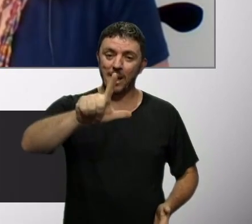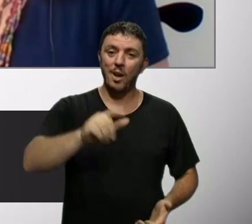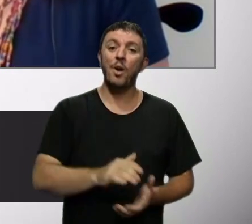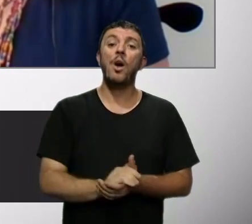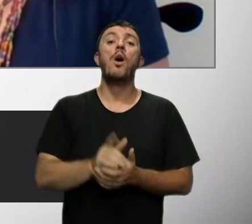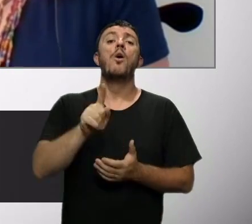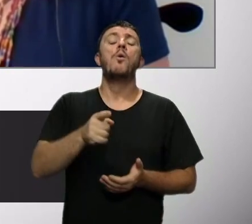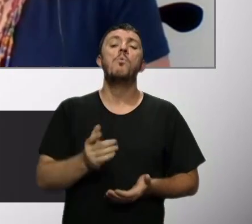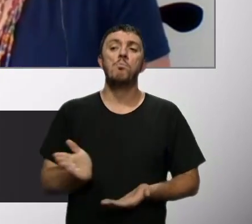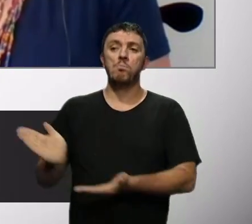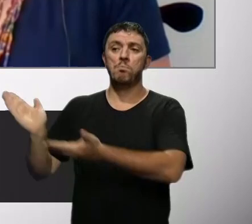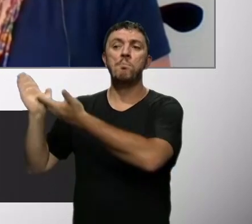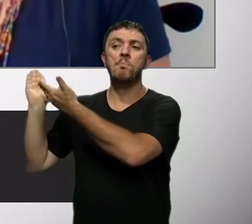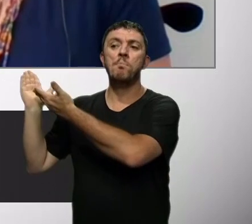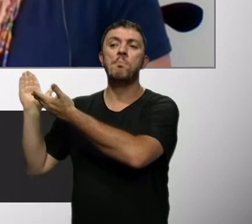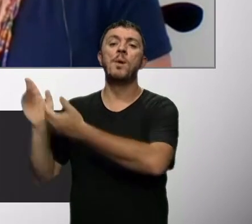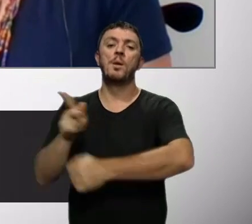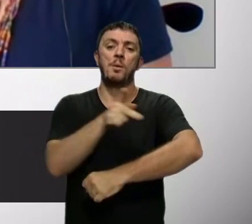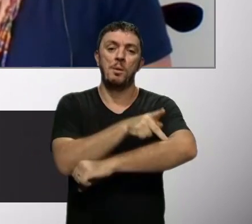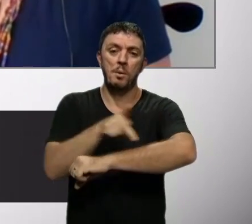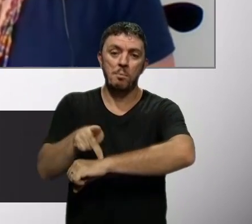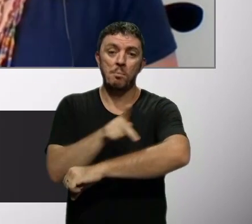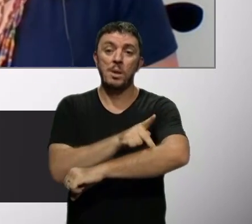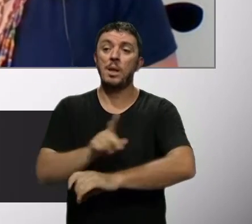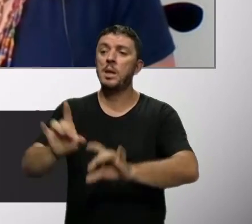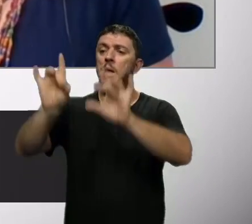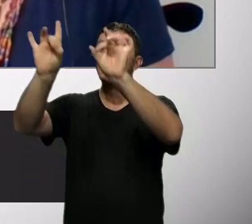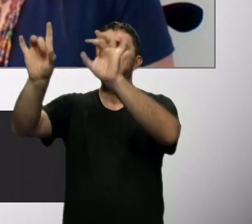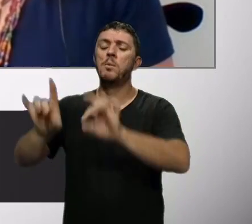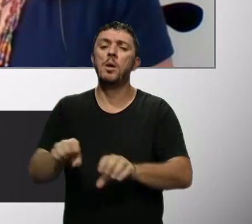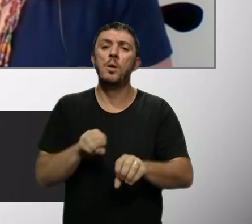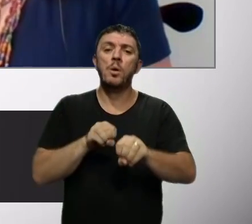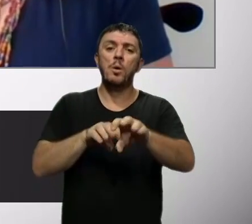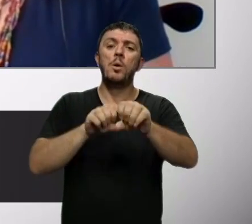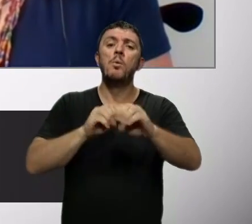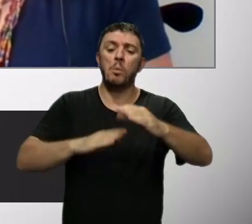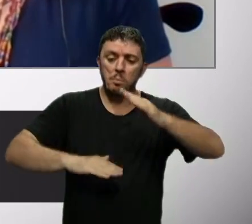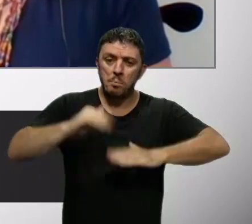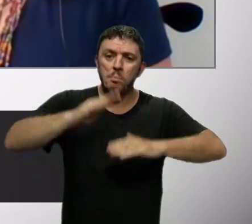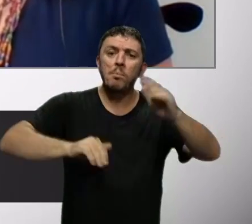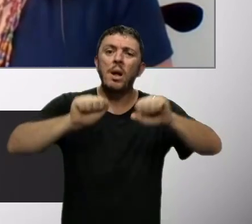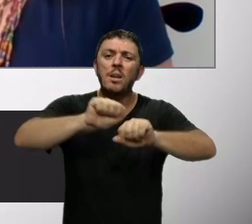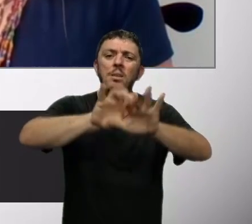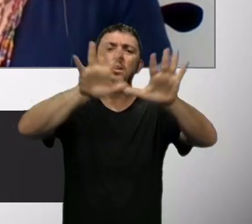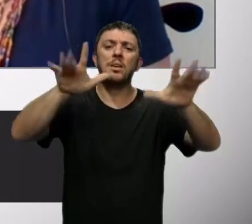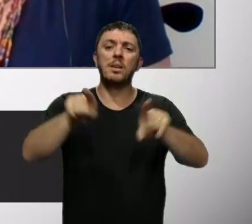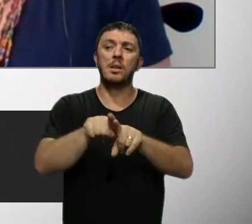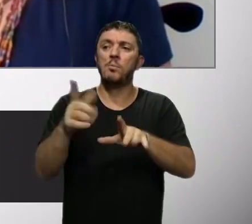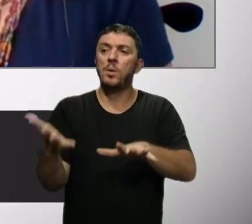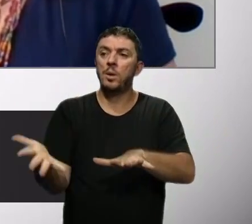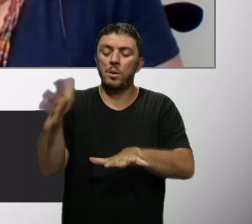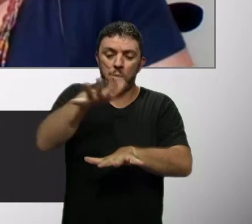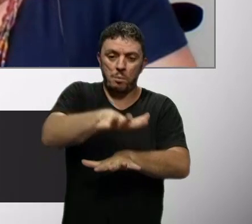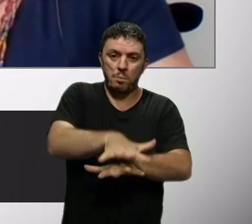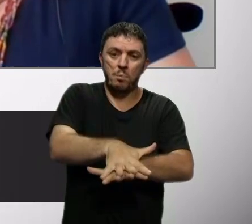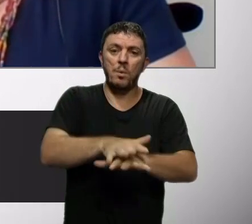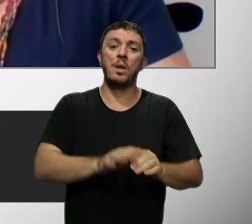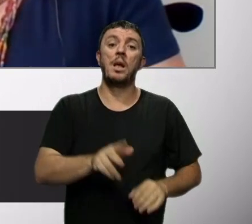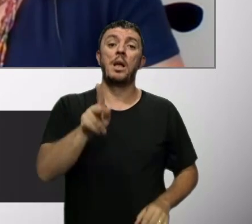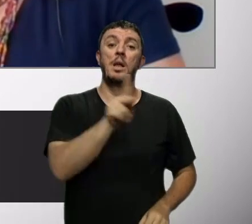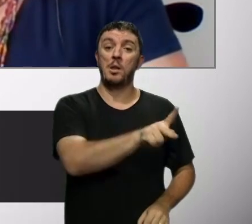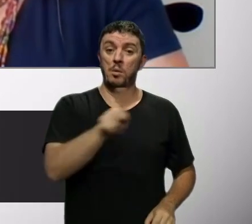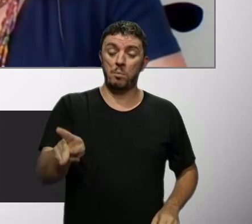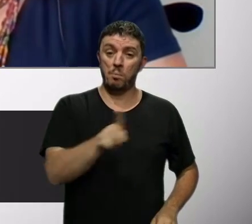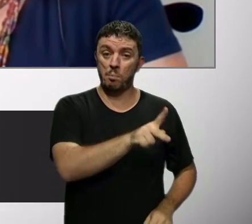é pedagoga, especialista em educação lúdica, psicomotricidade e educação inclusiva. Professora da rede